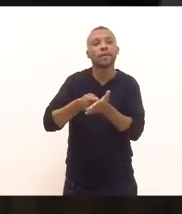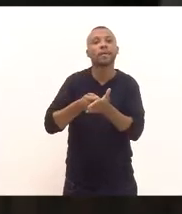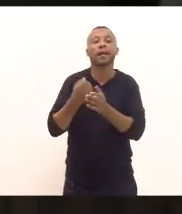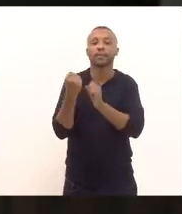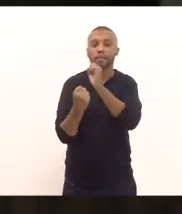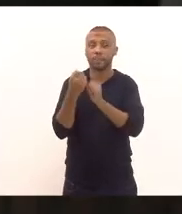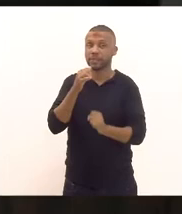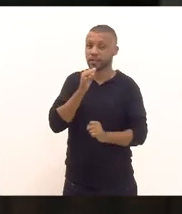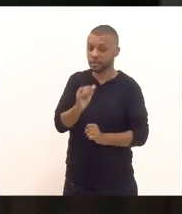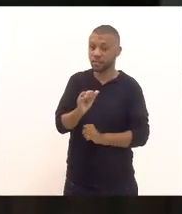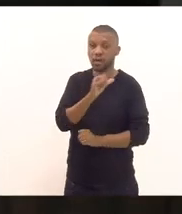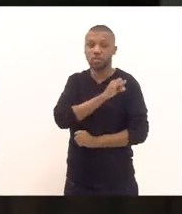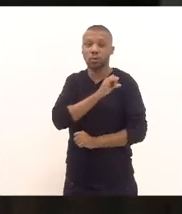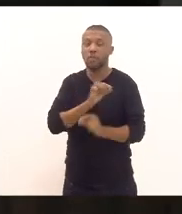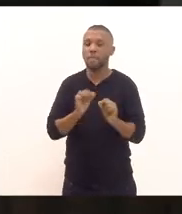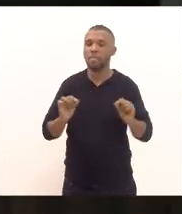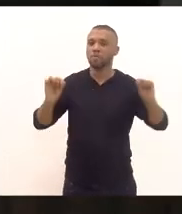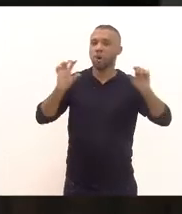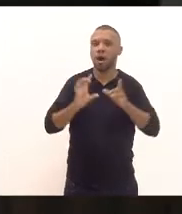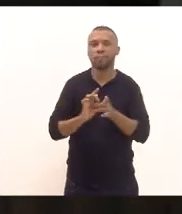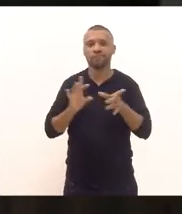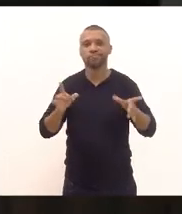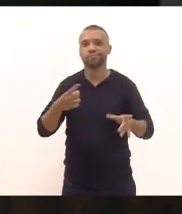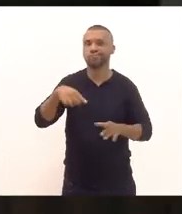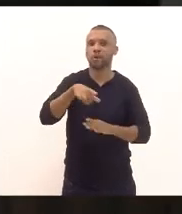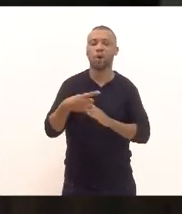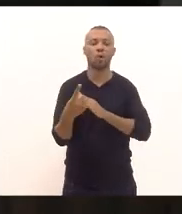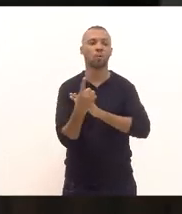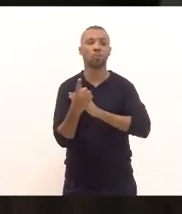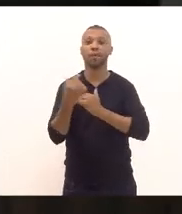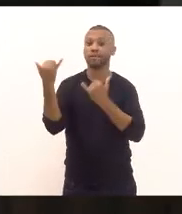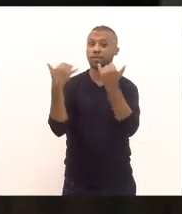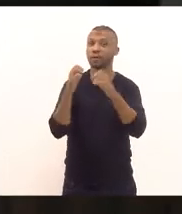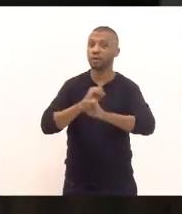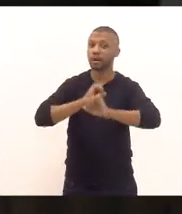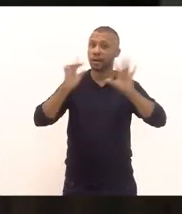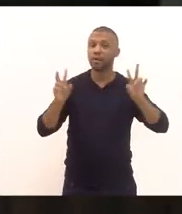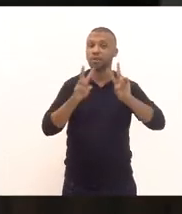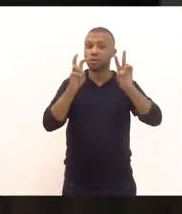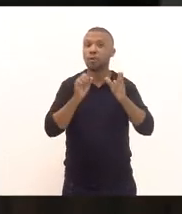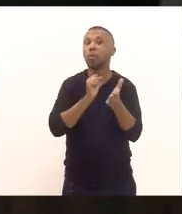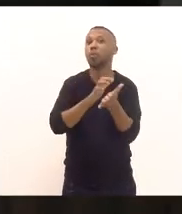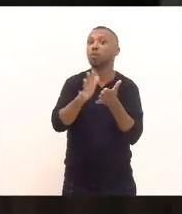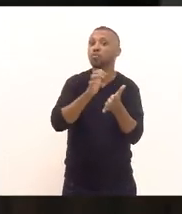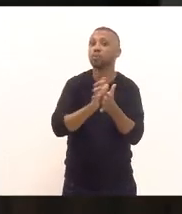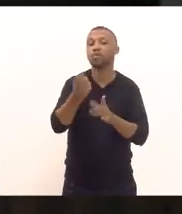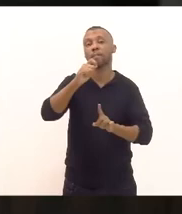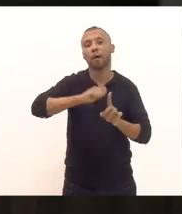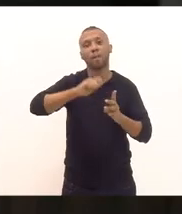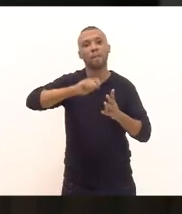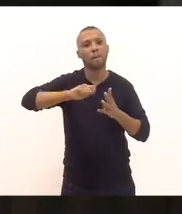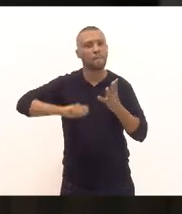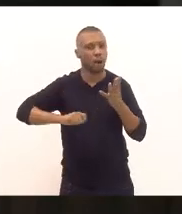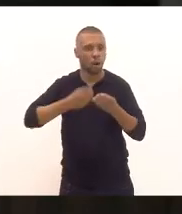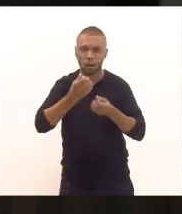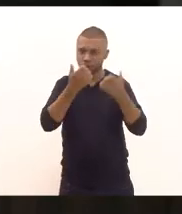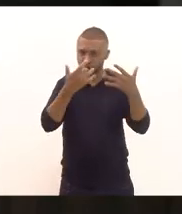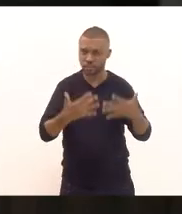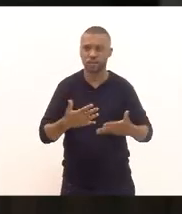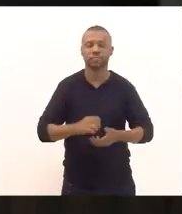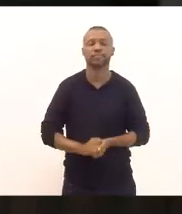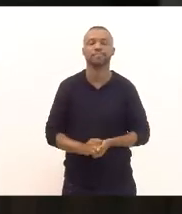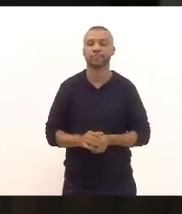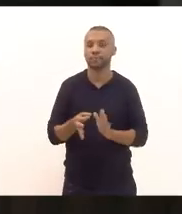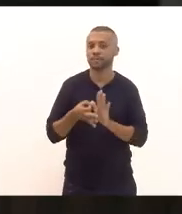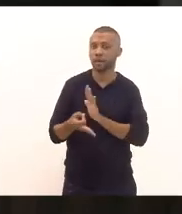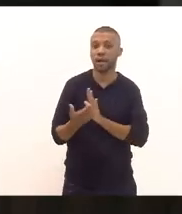elétrica no estado do Rio de Janeiro a disponibilizada aos consumidores informações Claras sobre o consumo mensal na forma que menciona parece